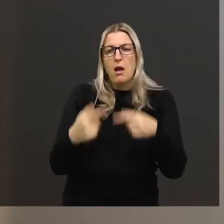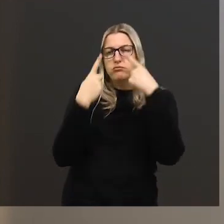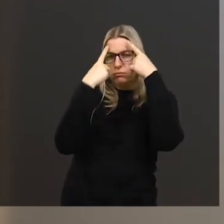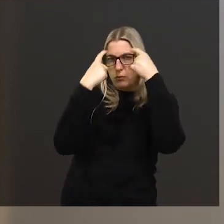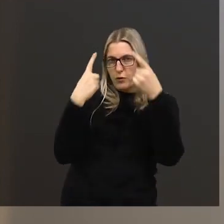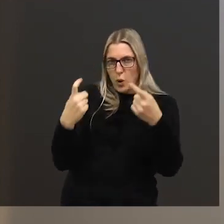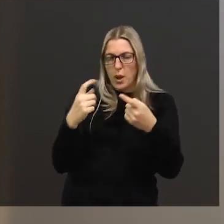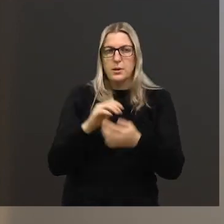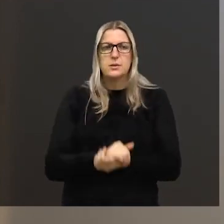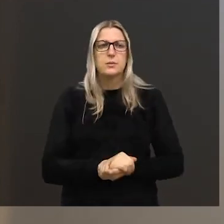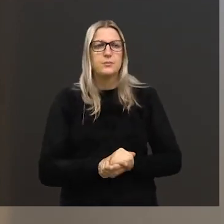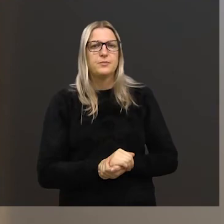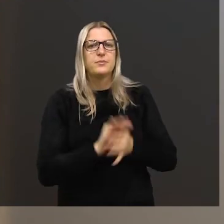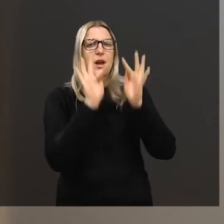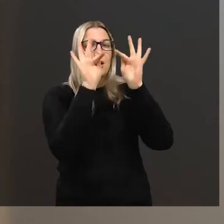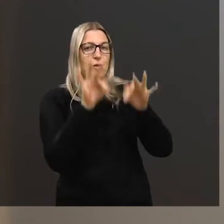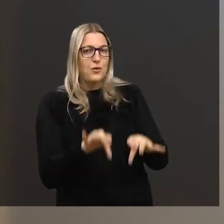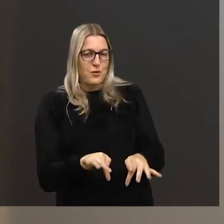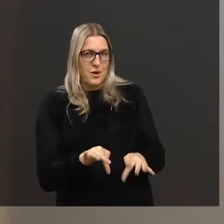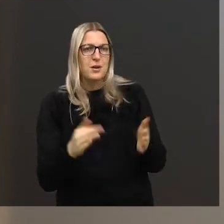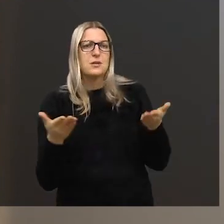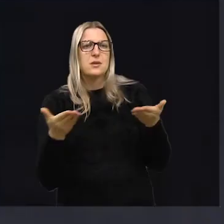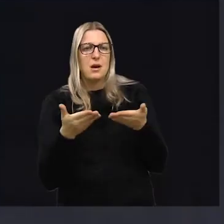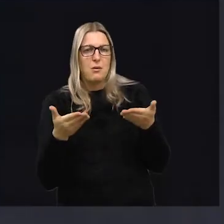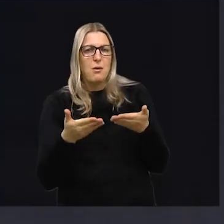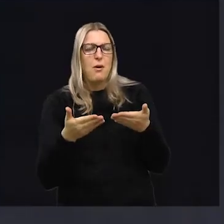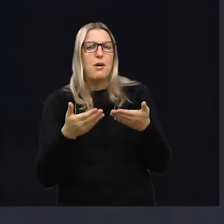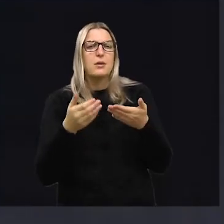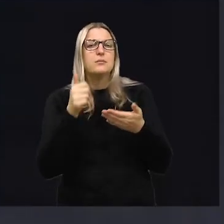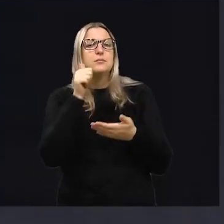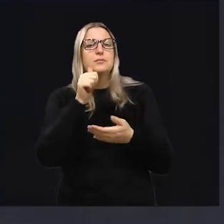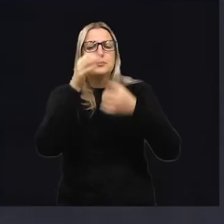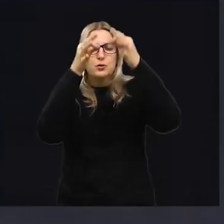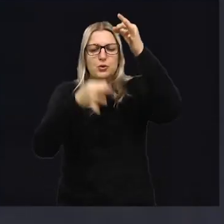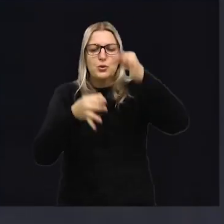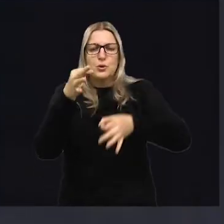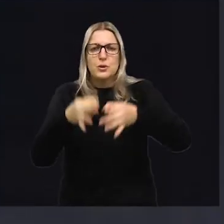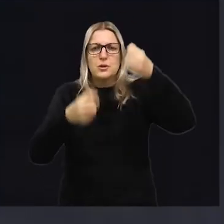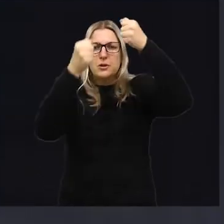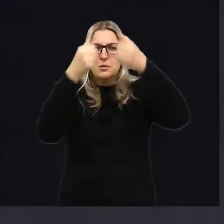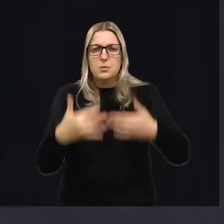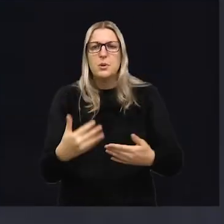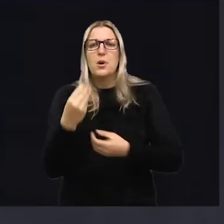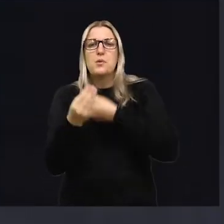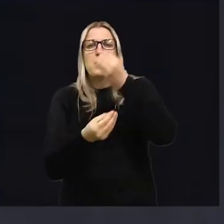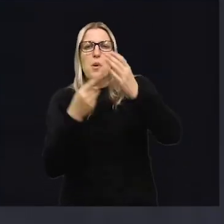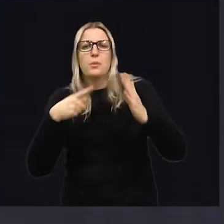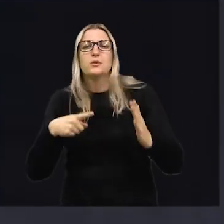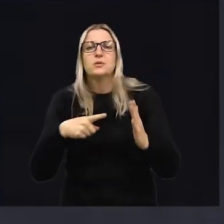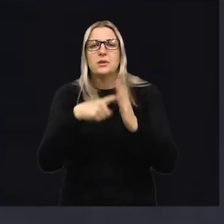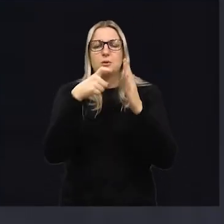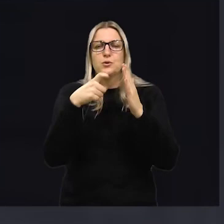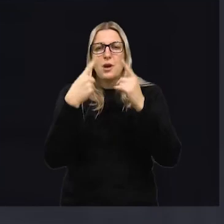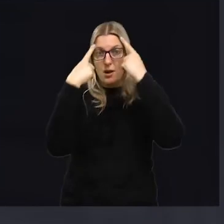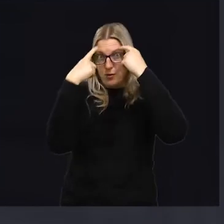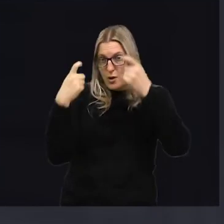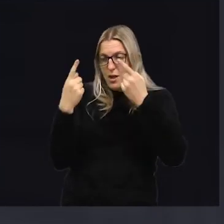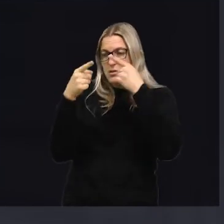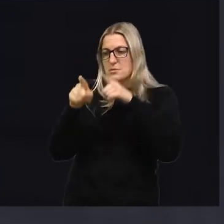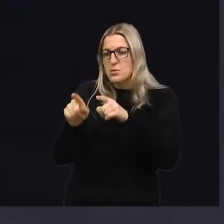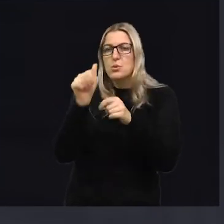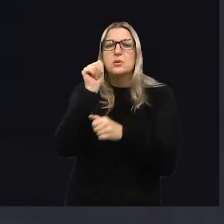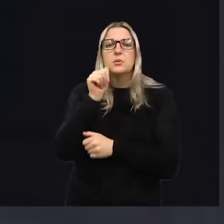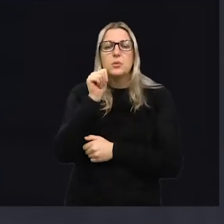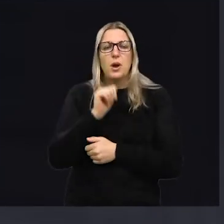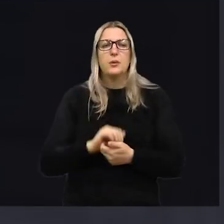uma denúncia e romper aquele ciclo de violência. Para finalizar, a juíza explica como fazer para denunciar a